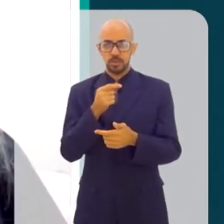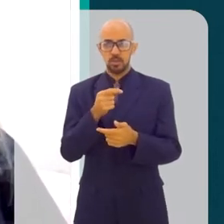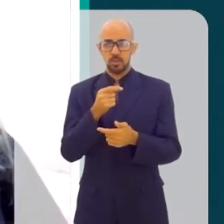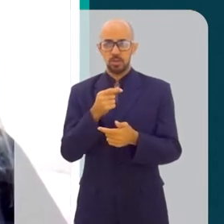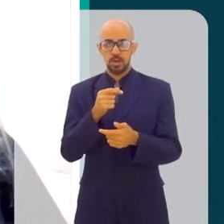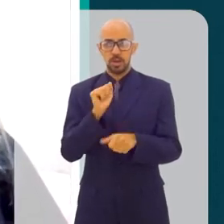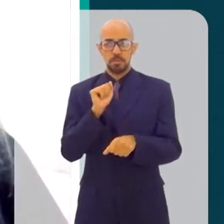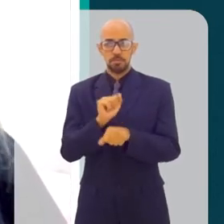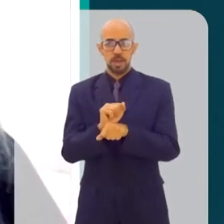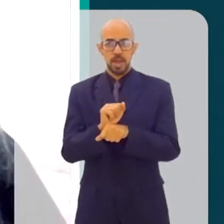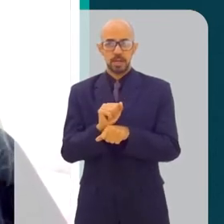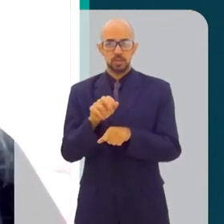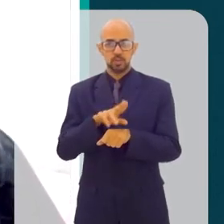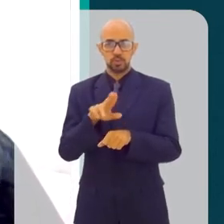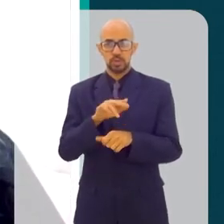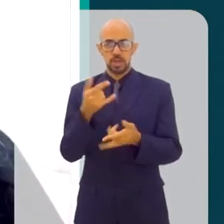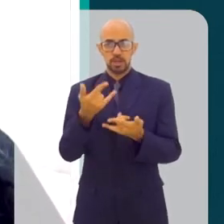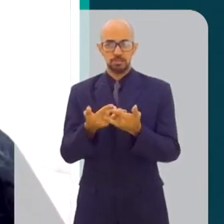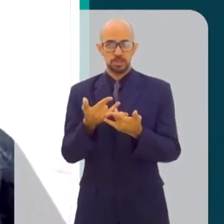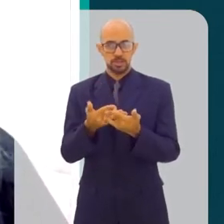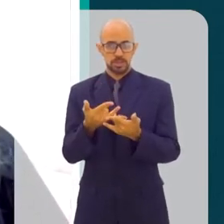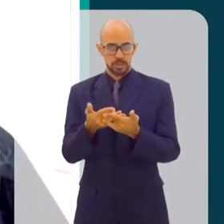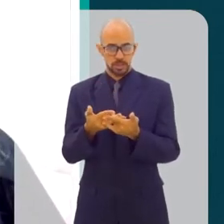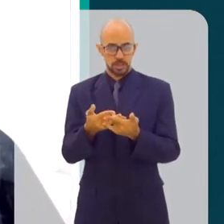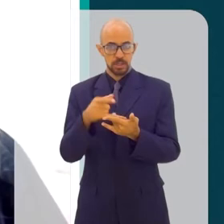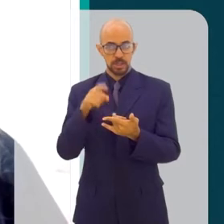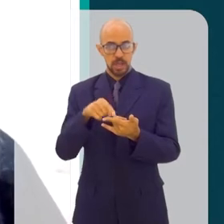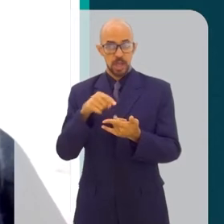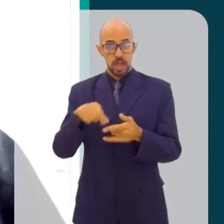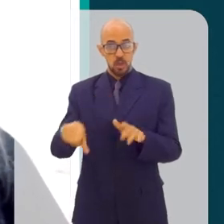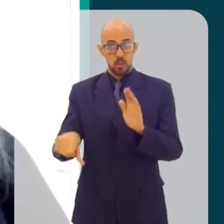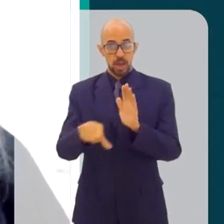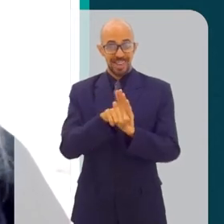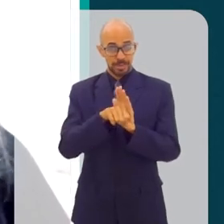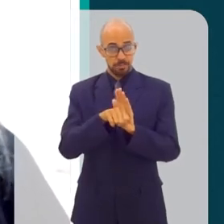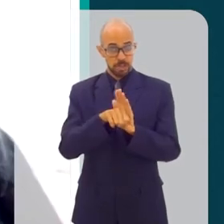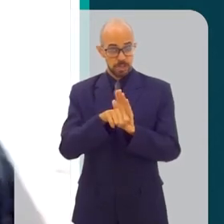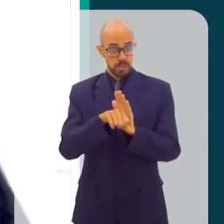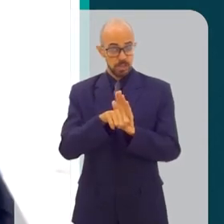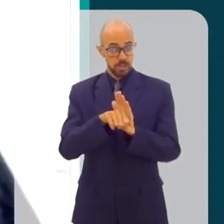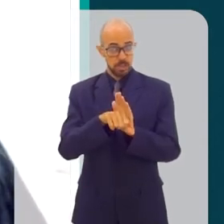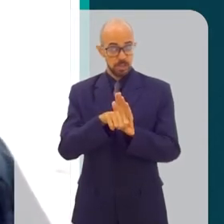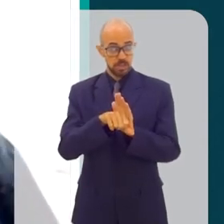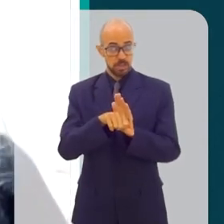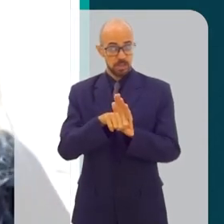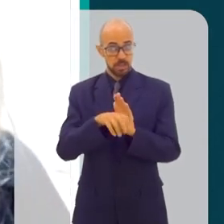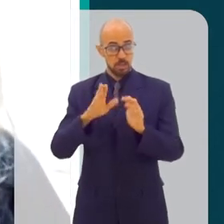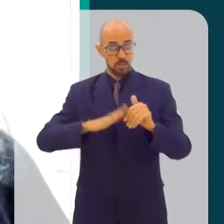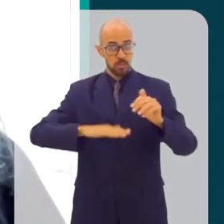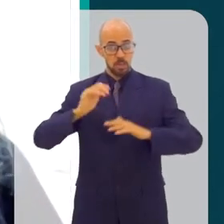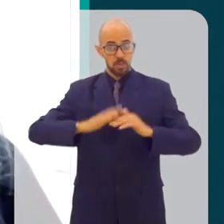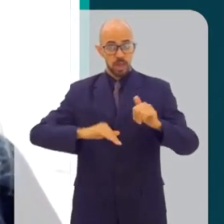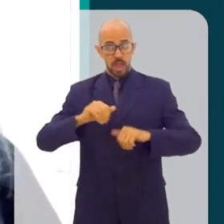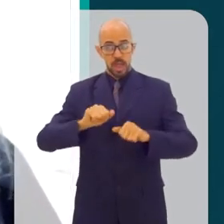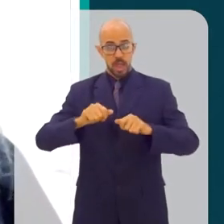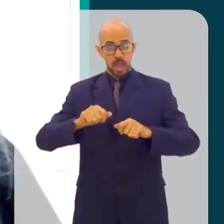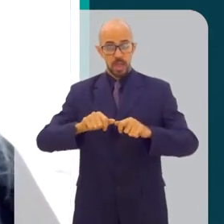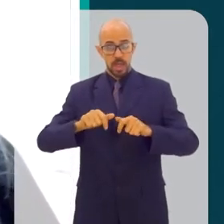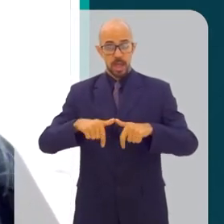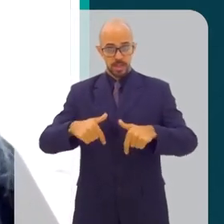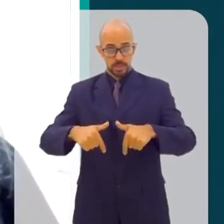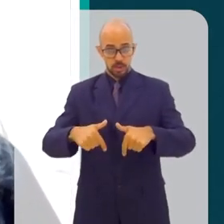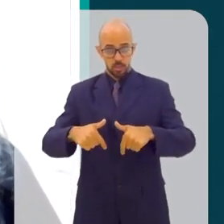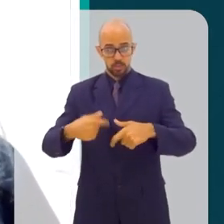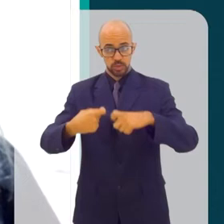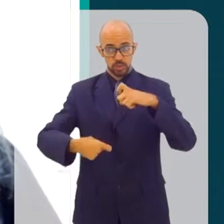estão tirando a camisinha no ato sexual. Isso, inclusive, é crime, é considerado estupro. Né? Qualquer